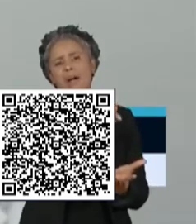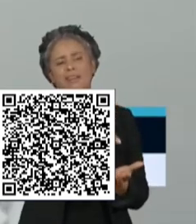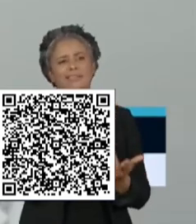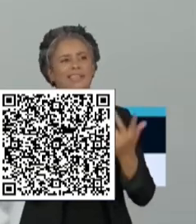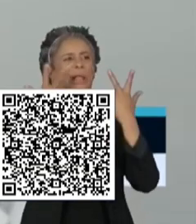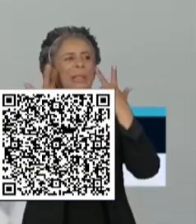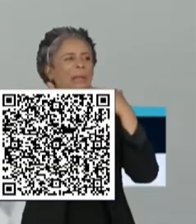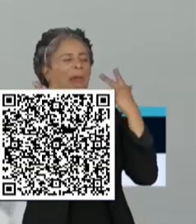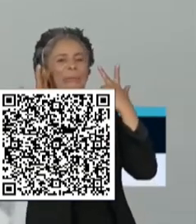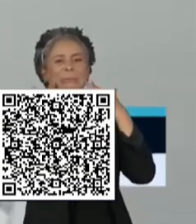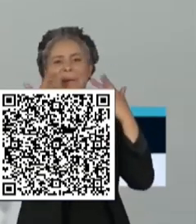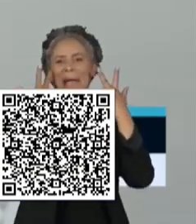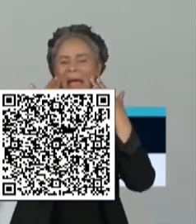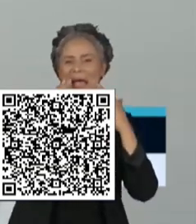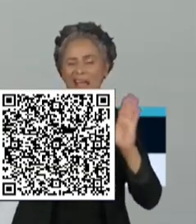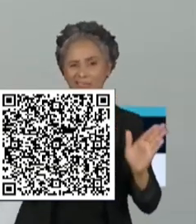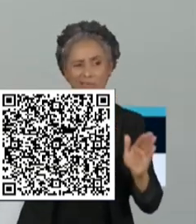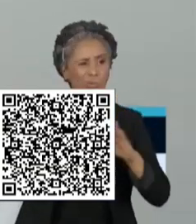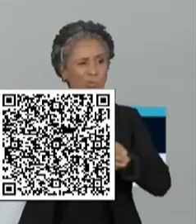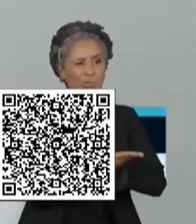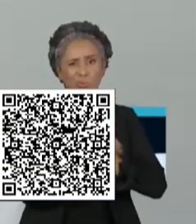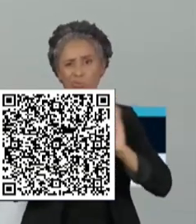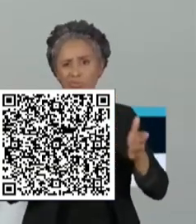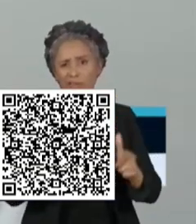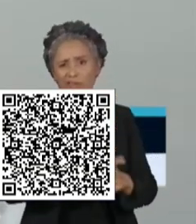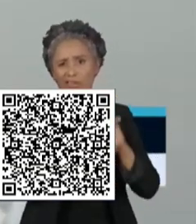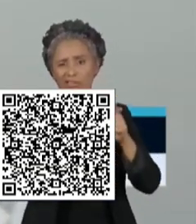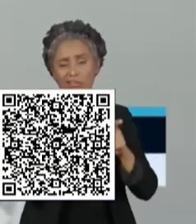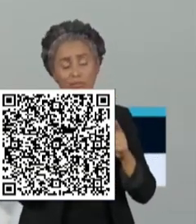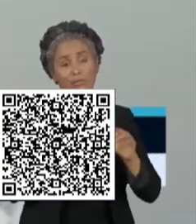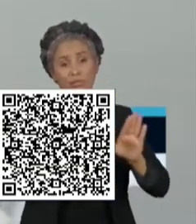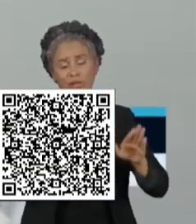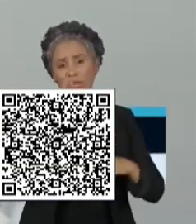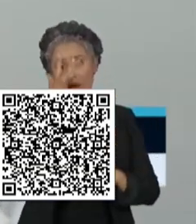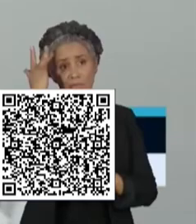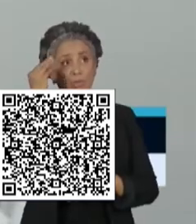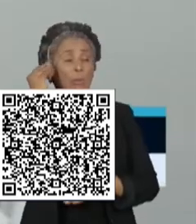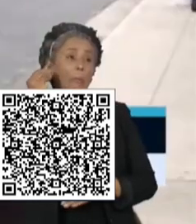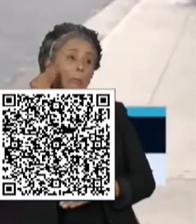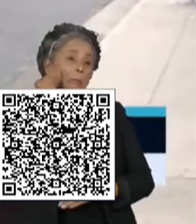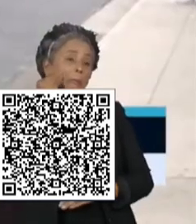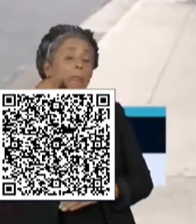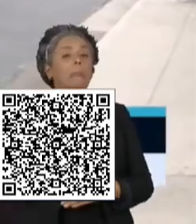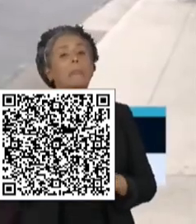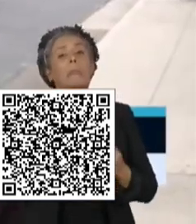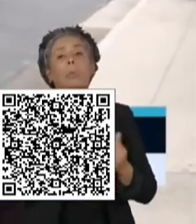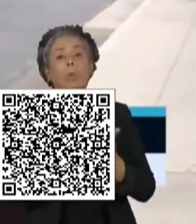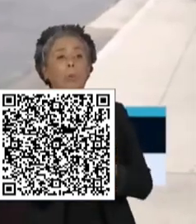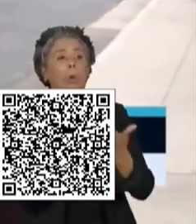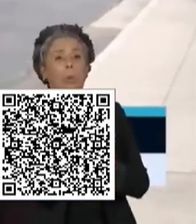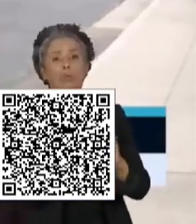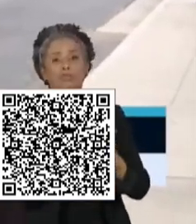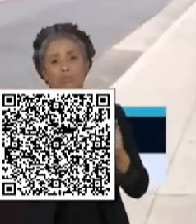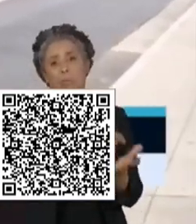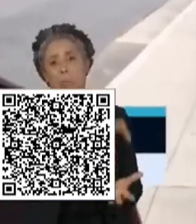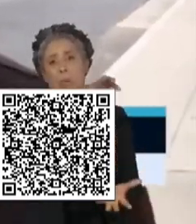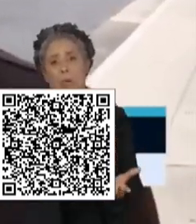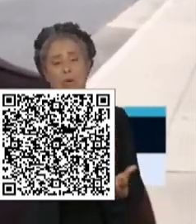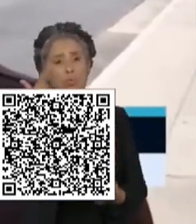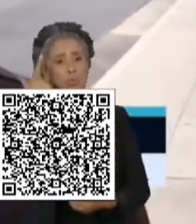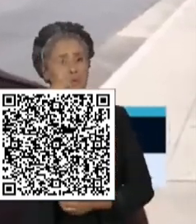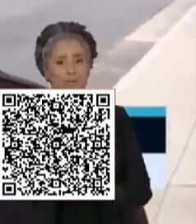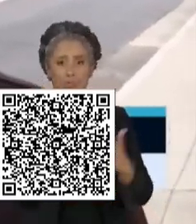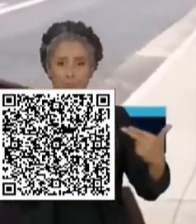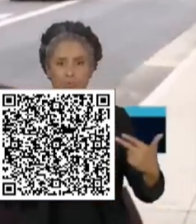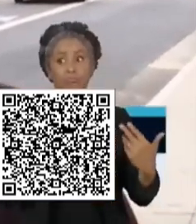Então as pessoas acreditam que o endividamento é o único caminho que elas têm para conseguir as coisas. Quem já sofreu com o